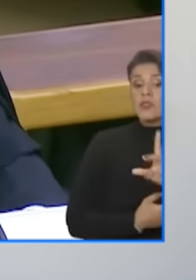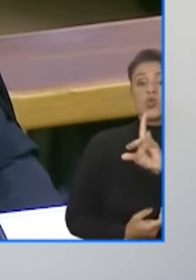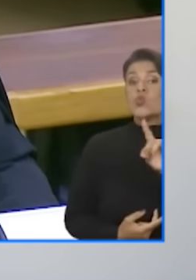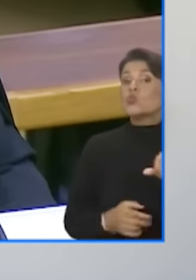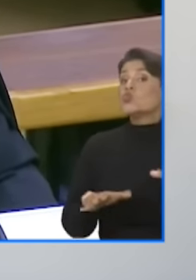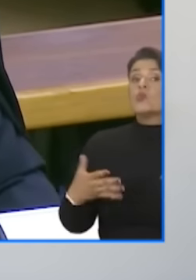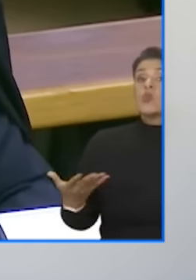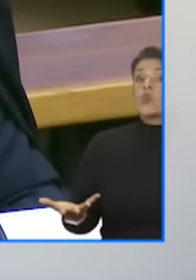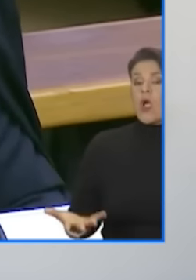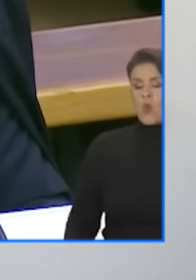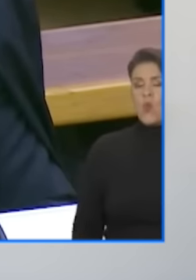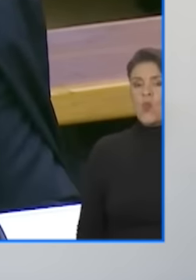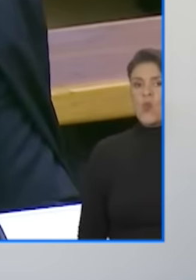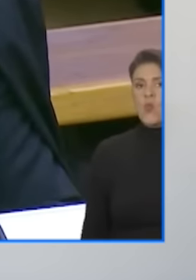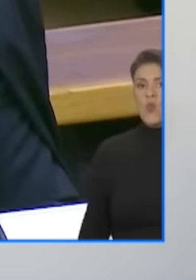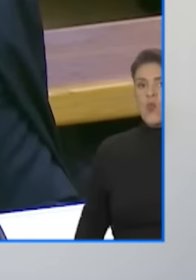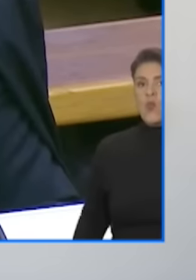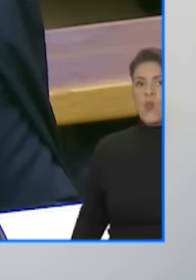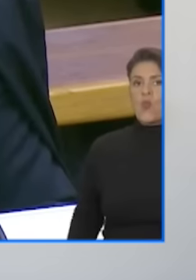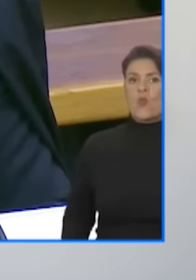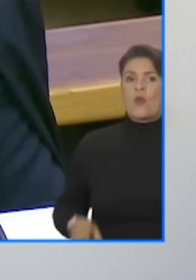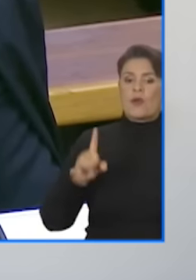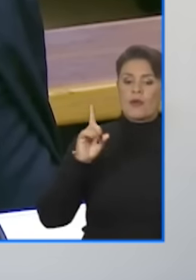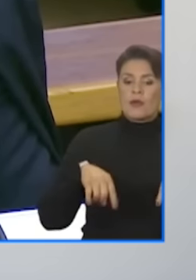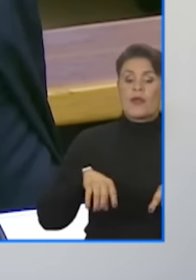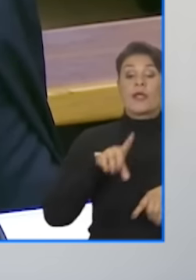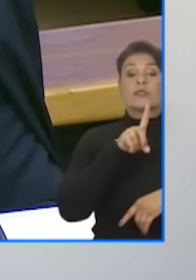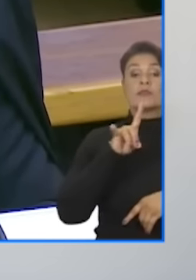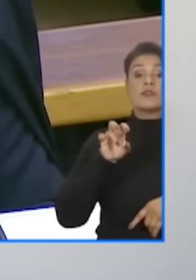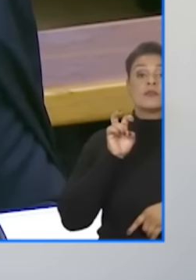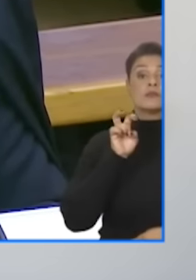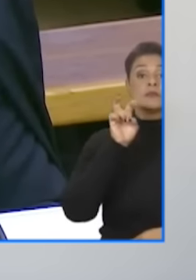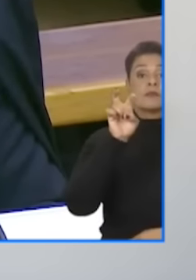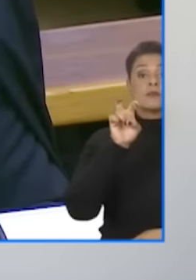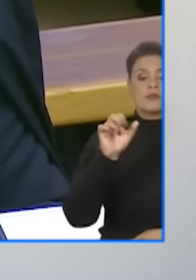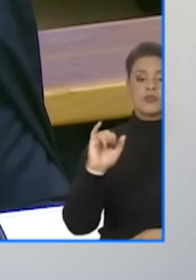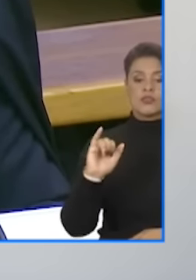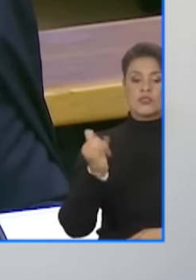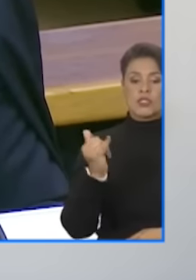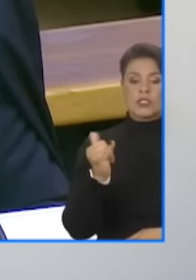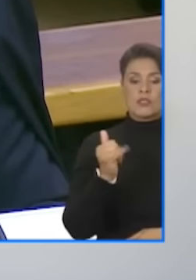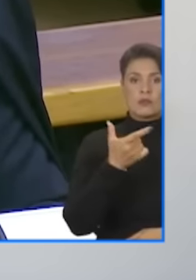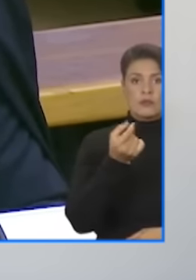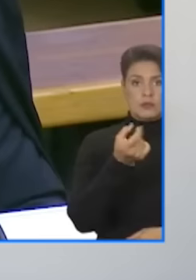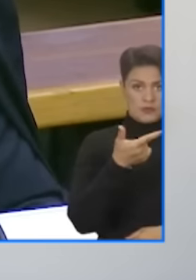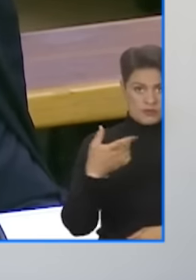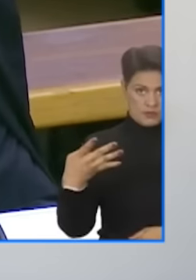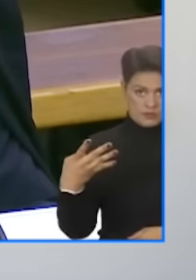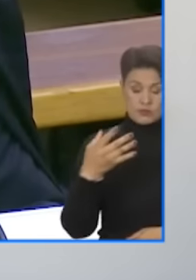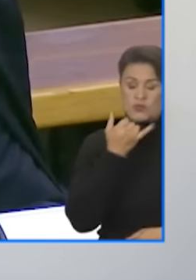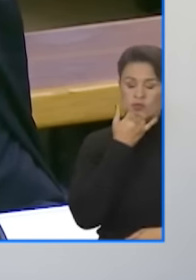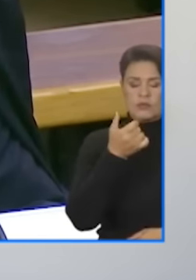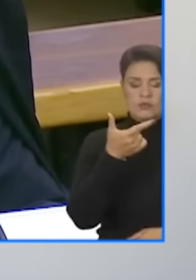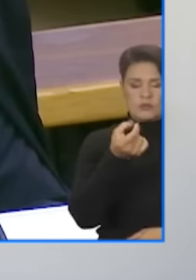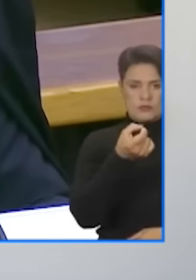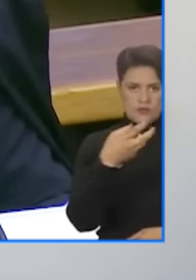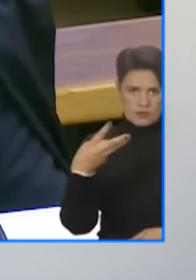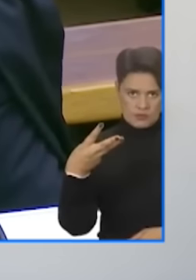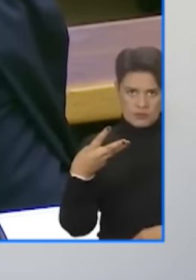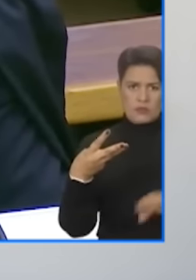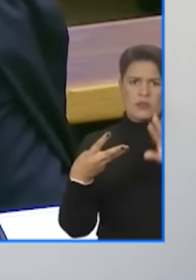primeiro ponto. Talvez sim, talvez fizesse um expediente, uma formalização de um expediente, dizendo o que era necessário com